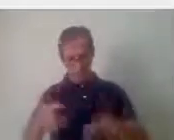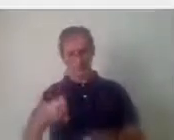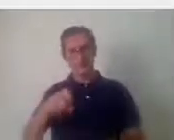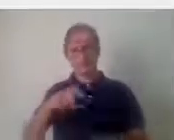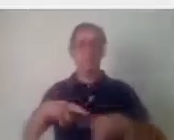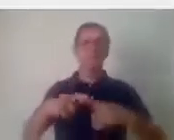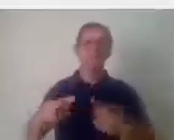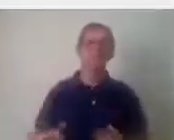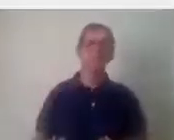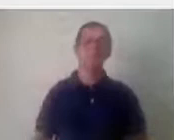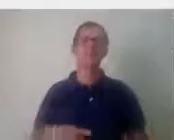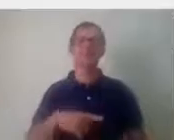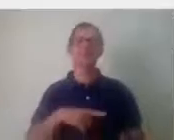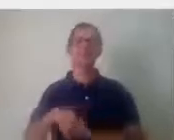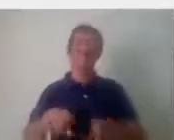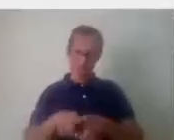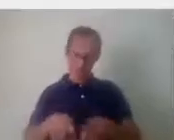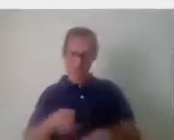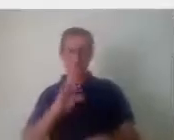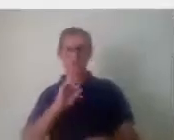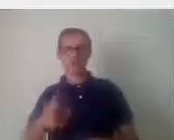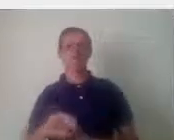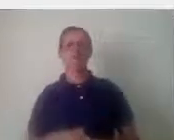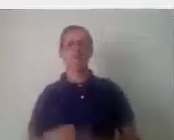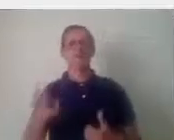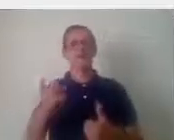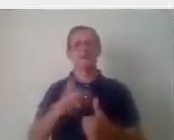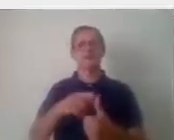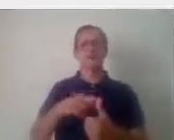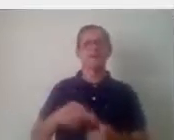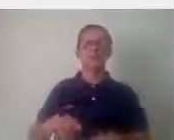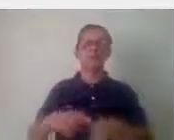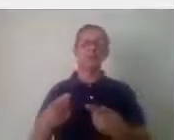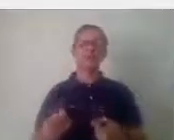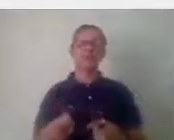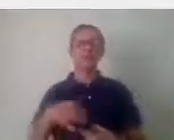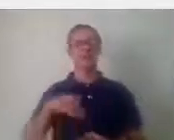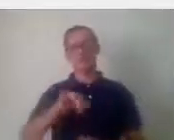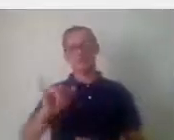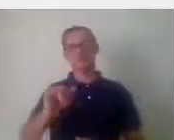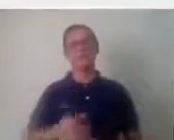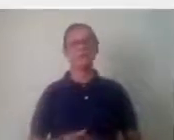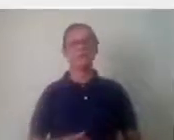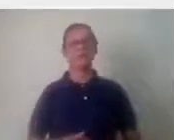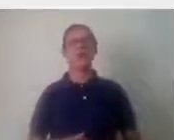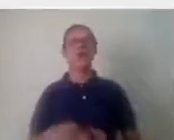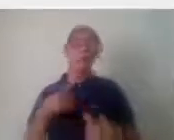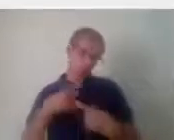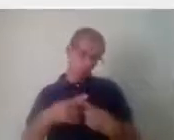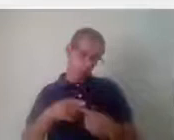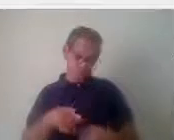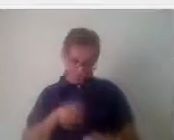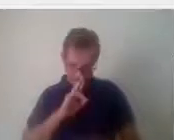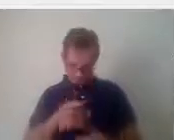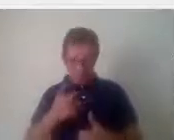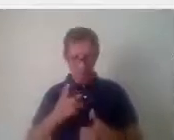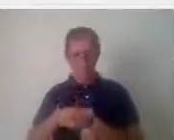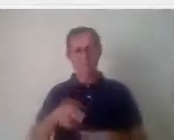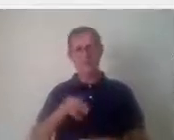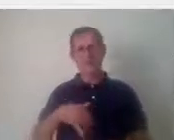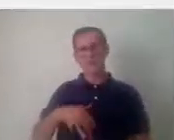x, tem que resolver primeiro em relação a y. Por quê? Quando você resolve em relação